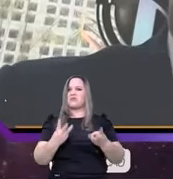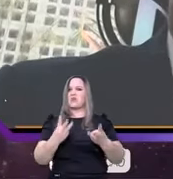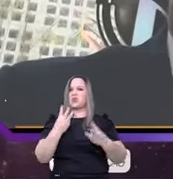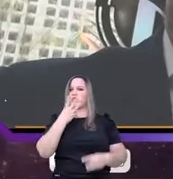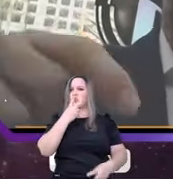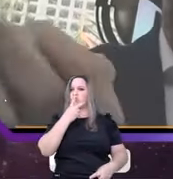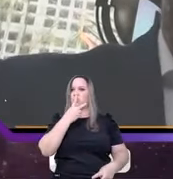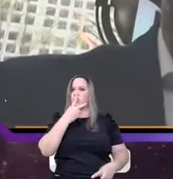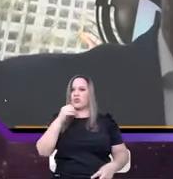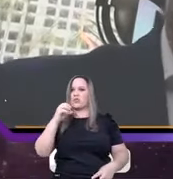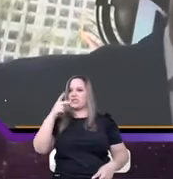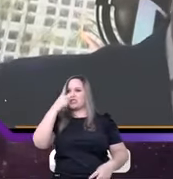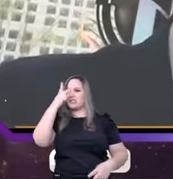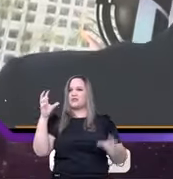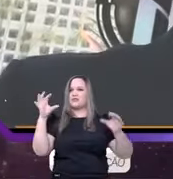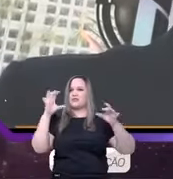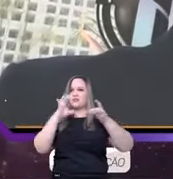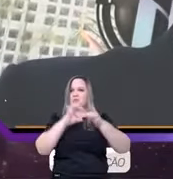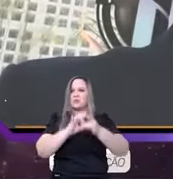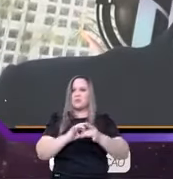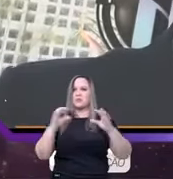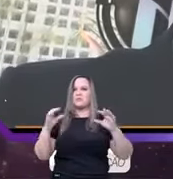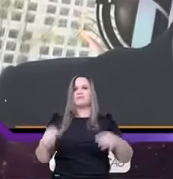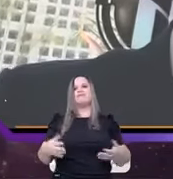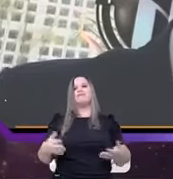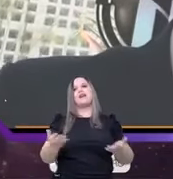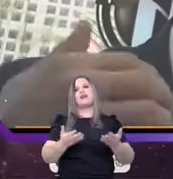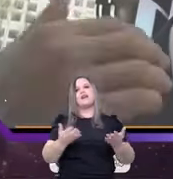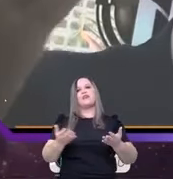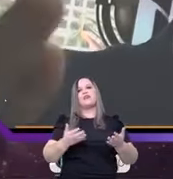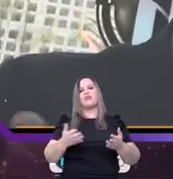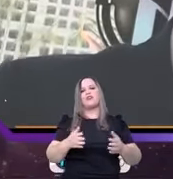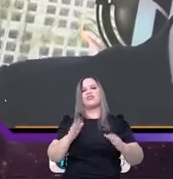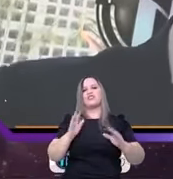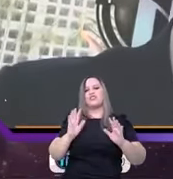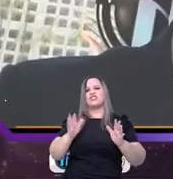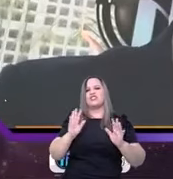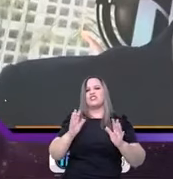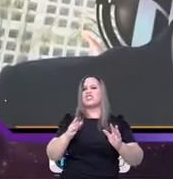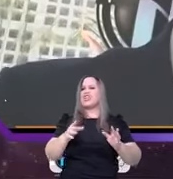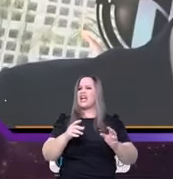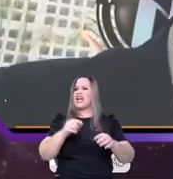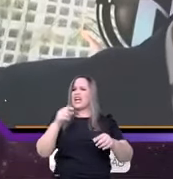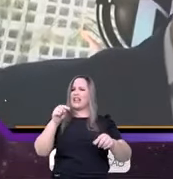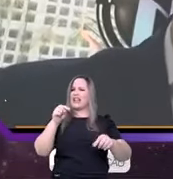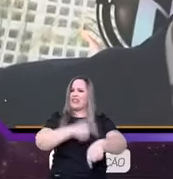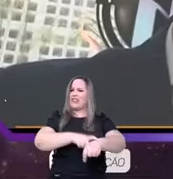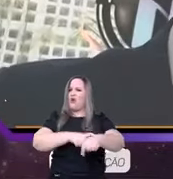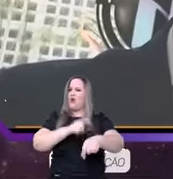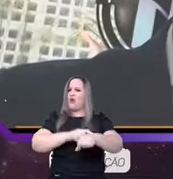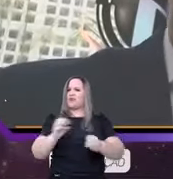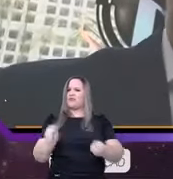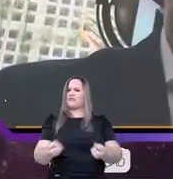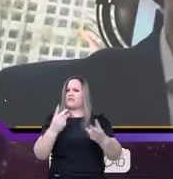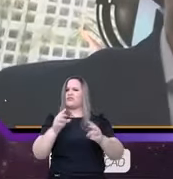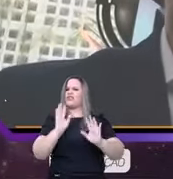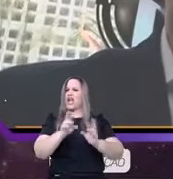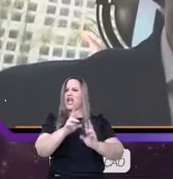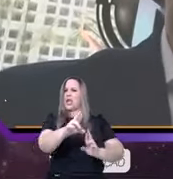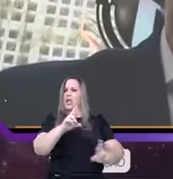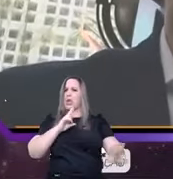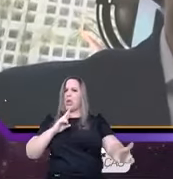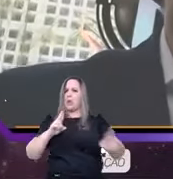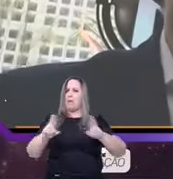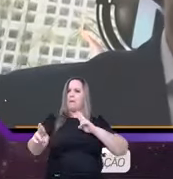reunidas. Nós, durante o evento, já recebemos algumas respostas do desafio que foi lançado. Já